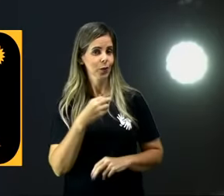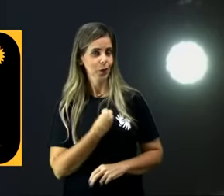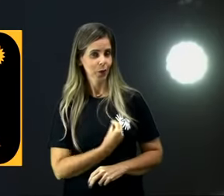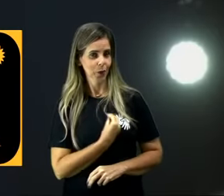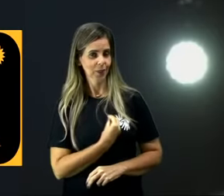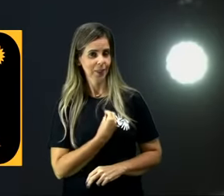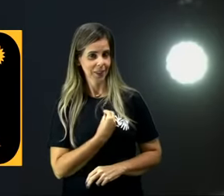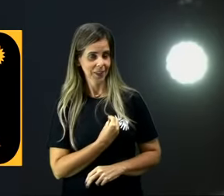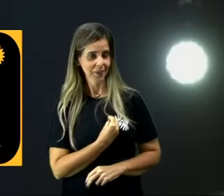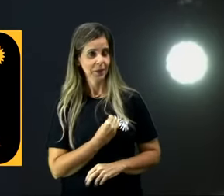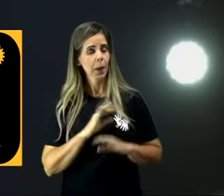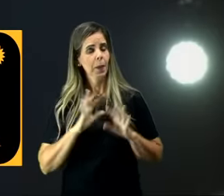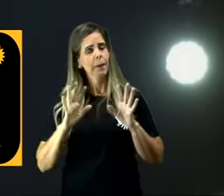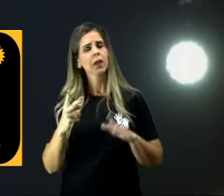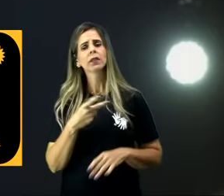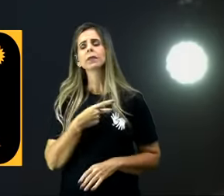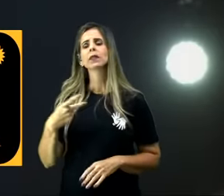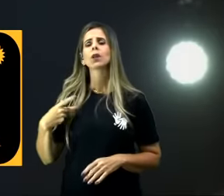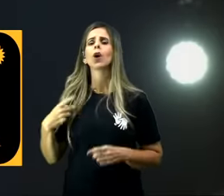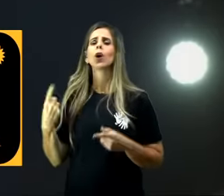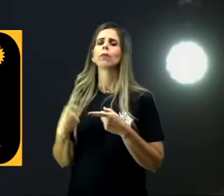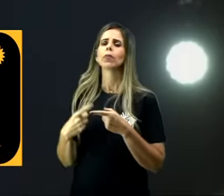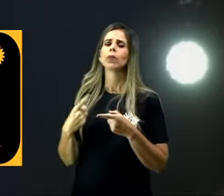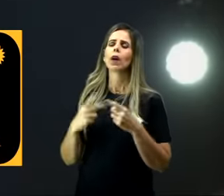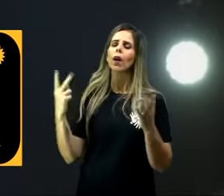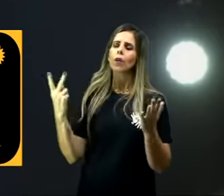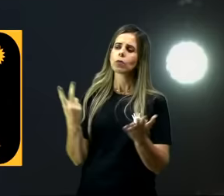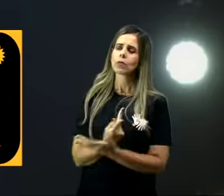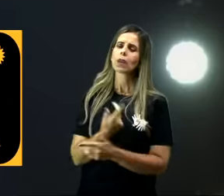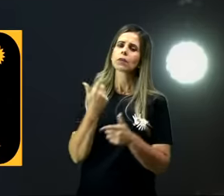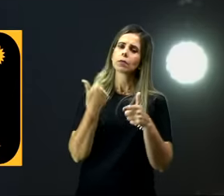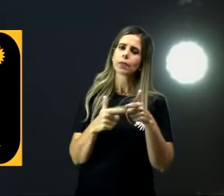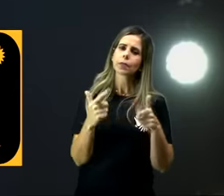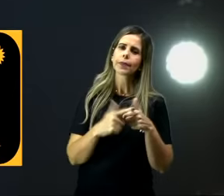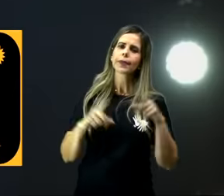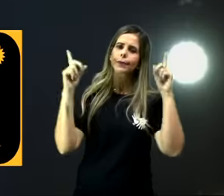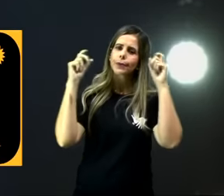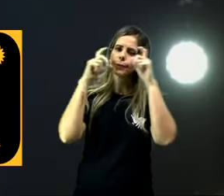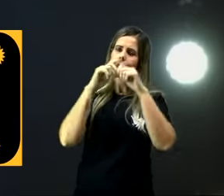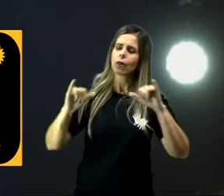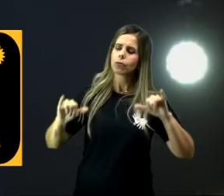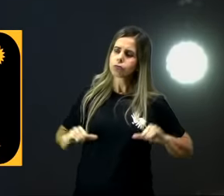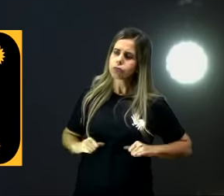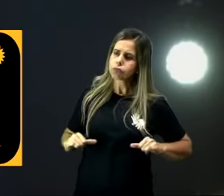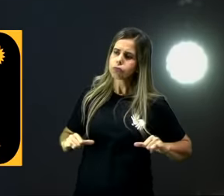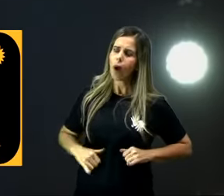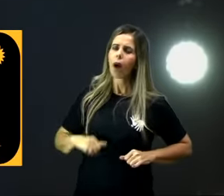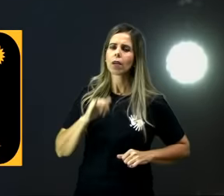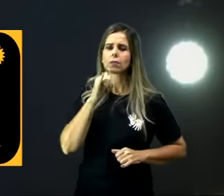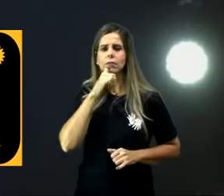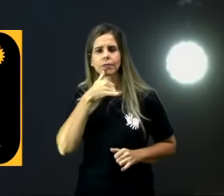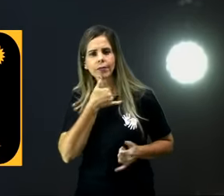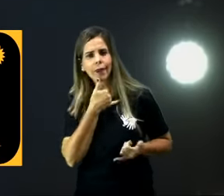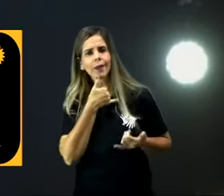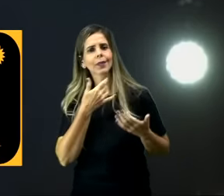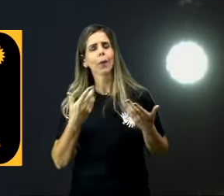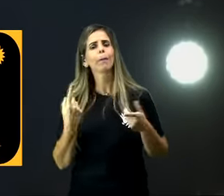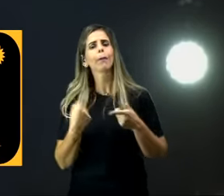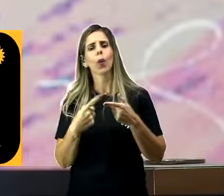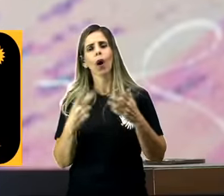enfrento ventos contrários e tempestades? Porque do outro lado, Deus quer usar a tua vida para levantar um evangelista,